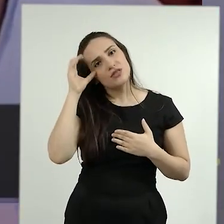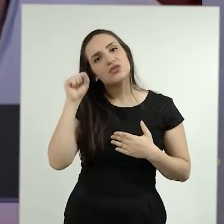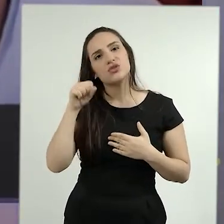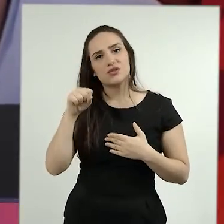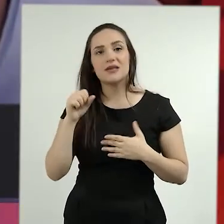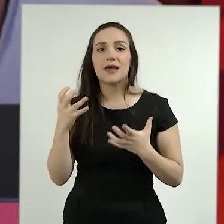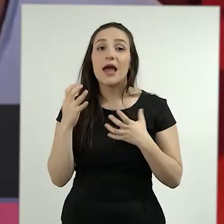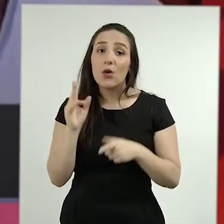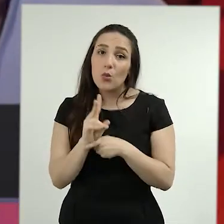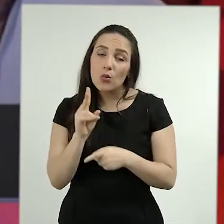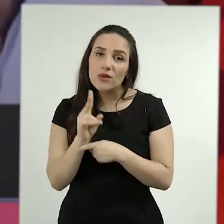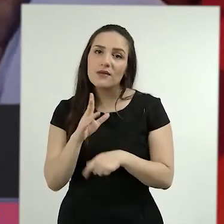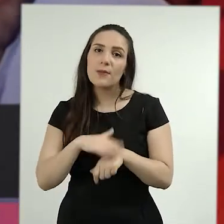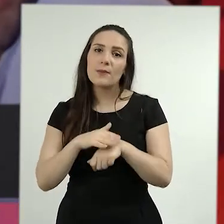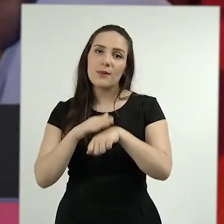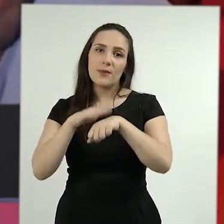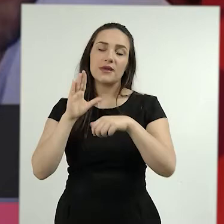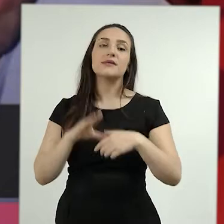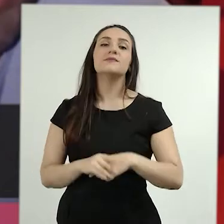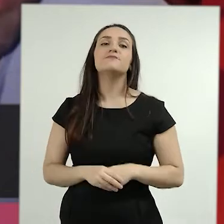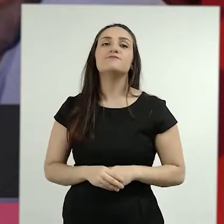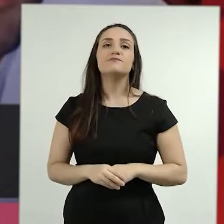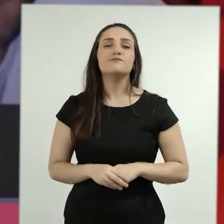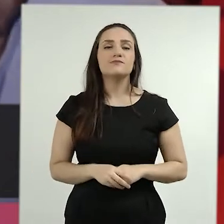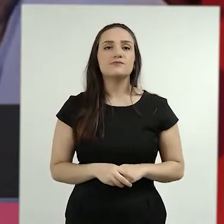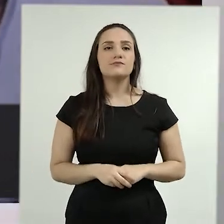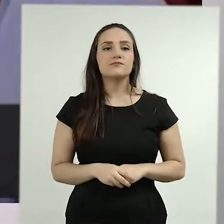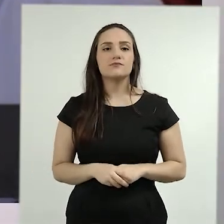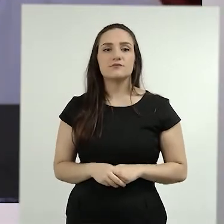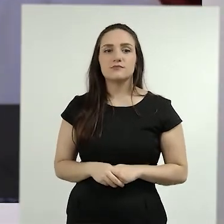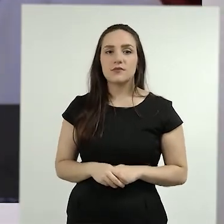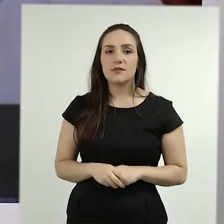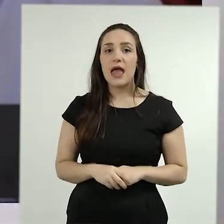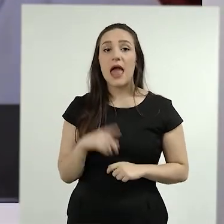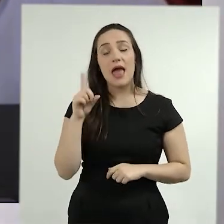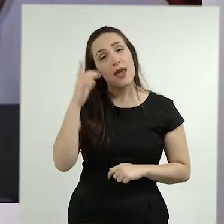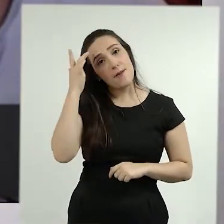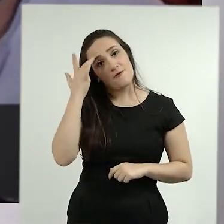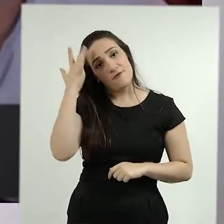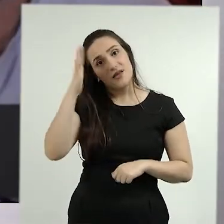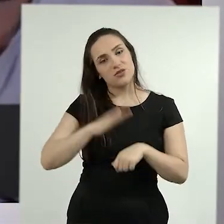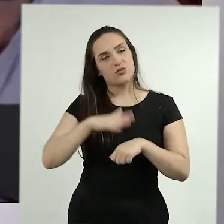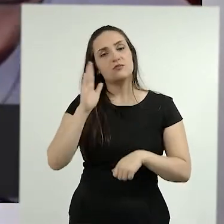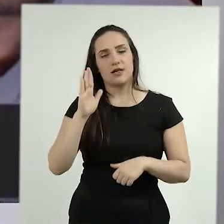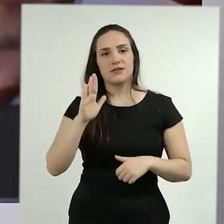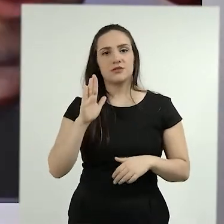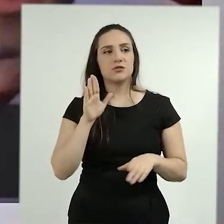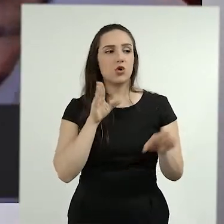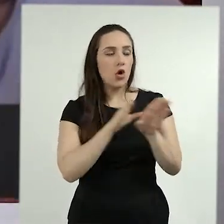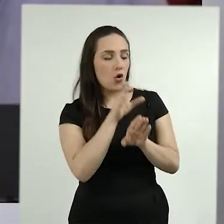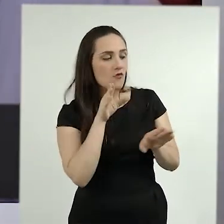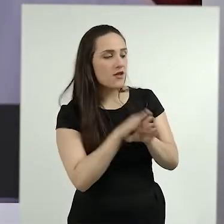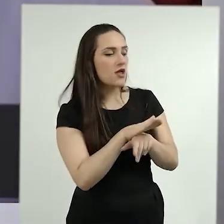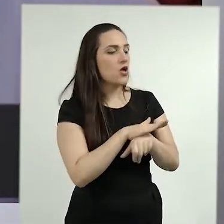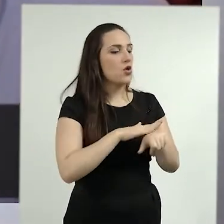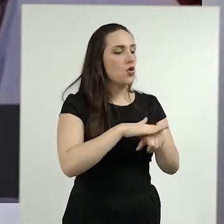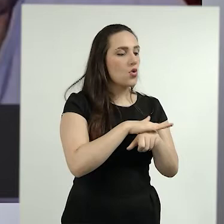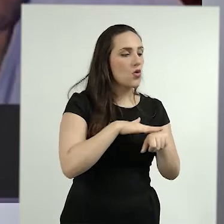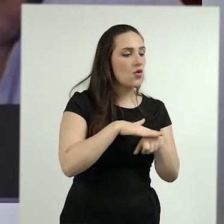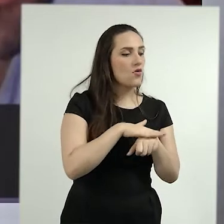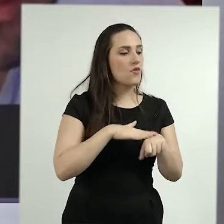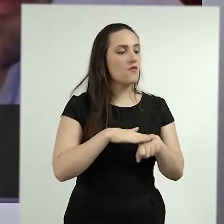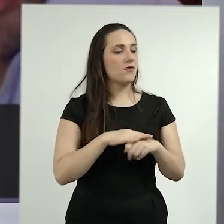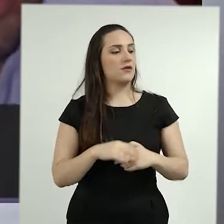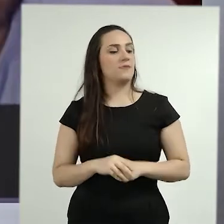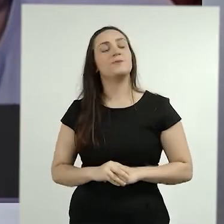ampla na questão de preservação, eles sabem da importância disso, então fica um pouco mais fácil de lidar, muito